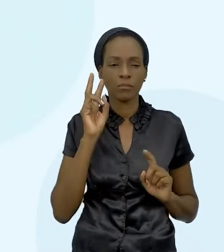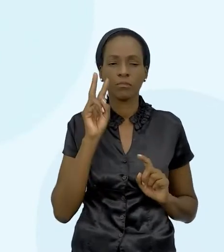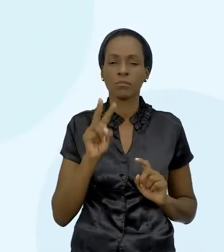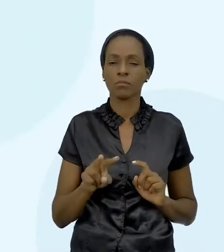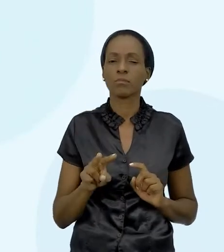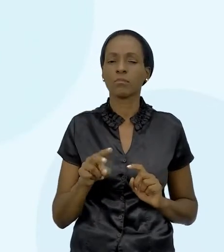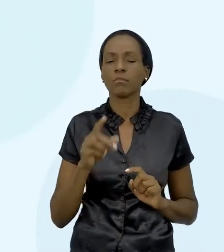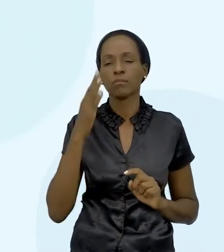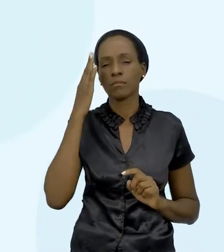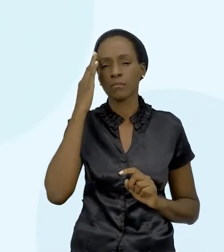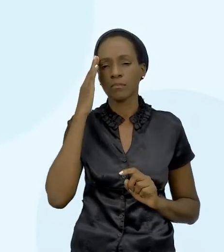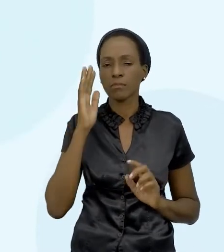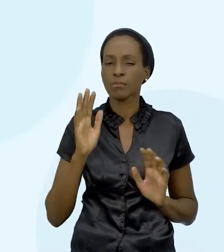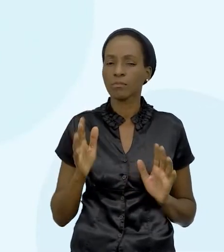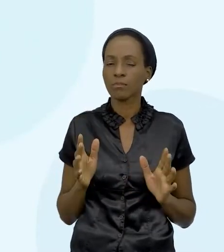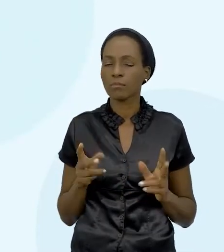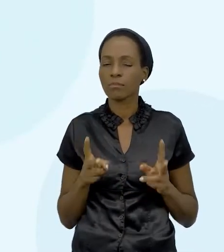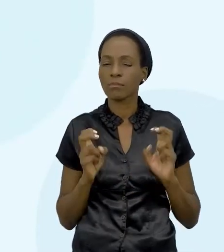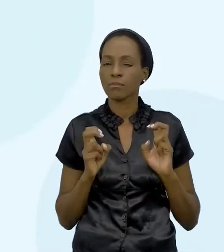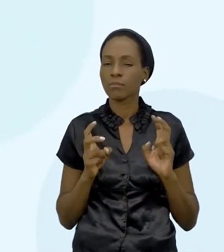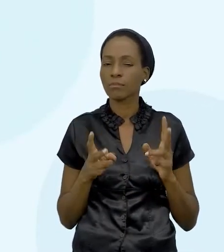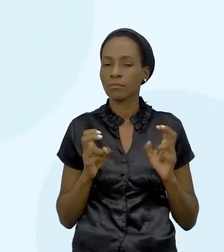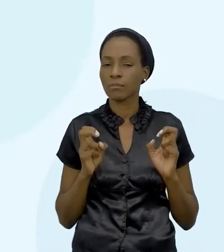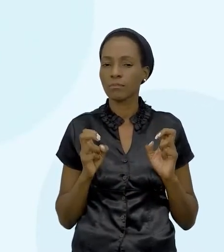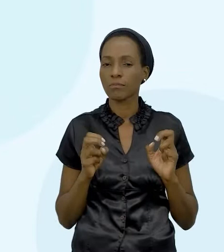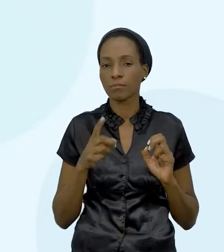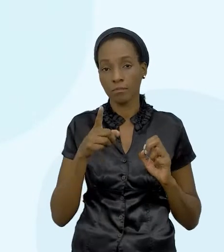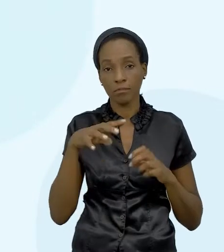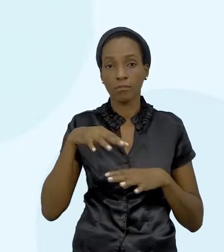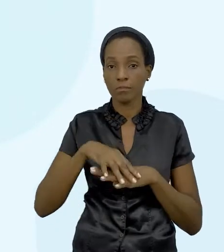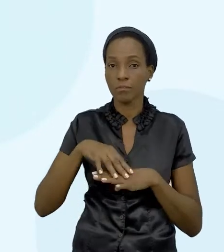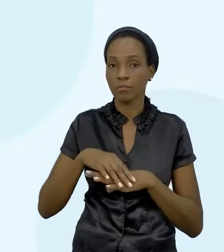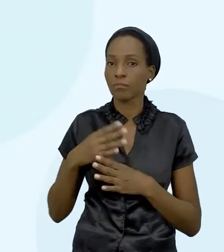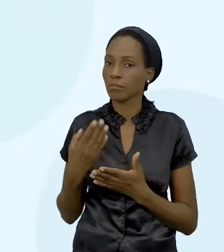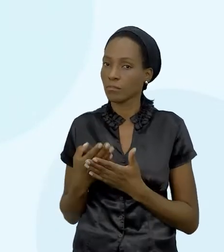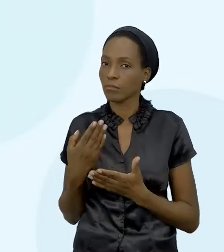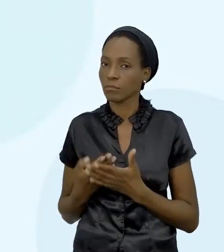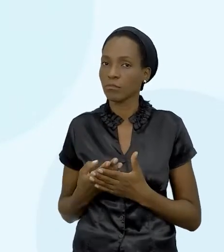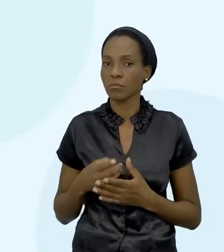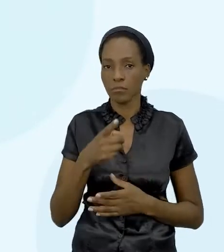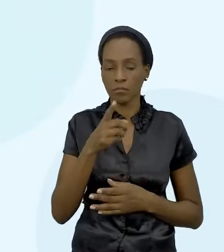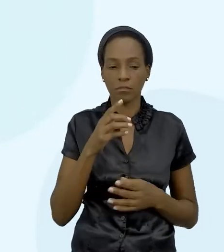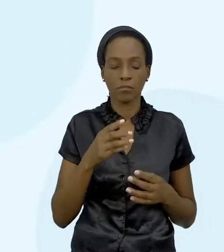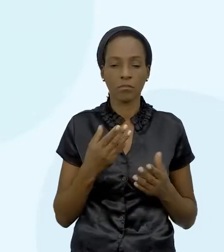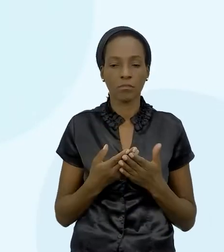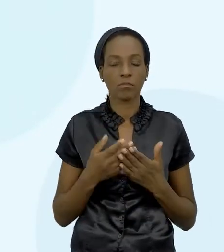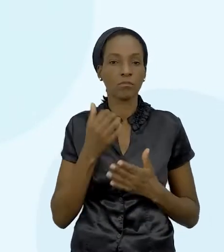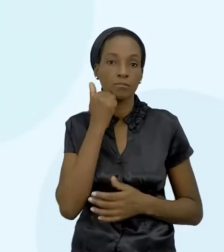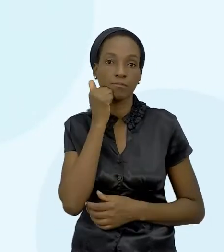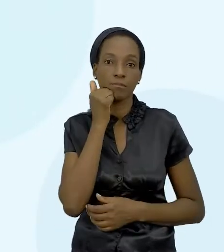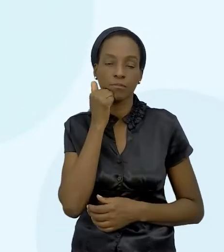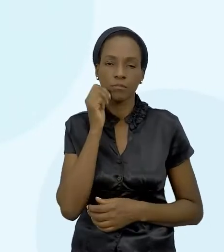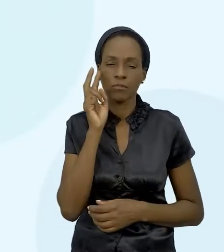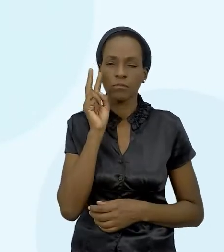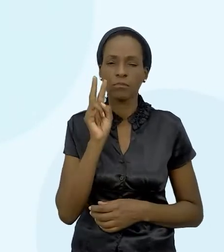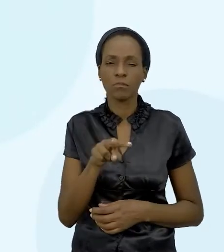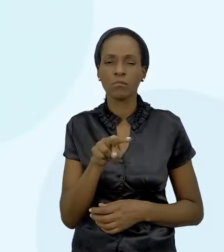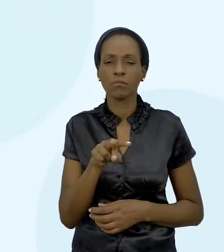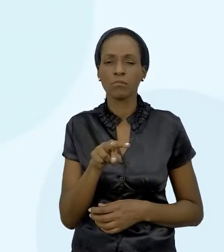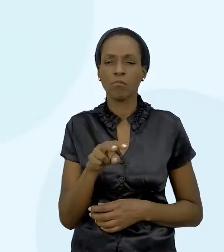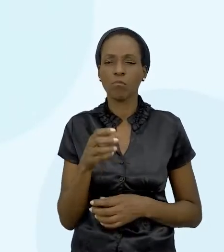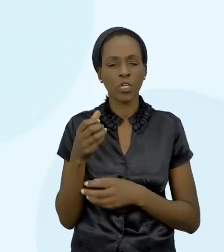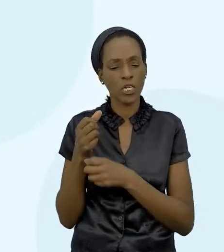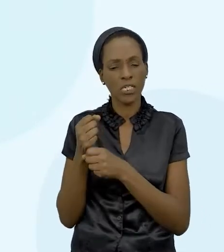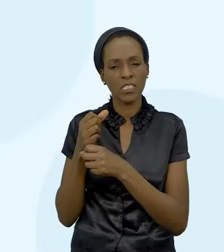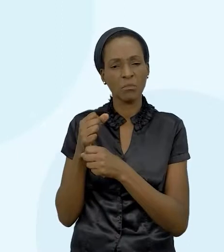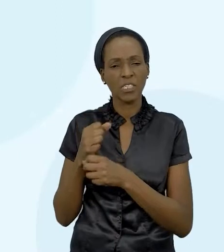tem que ter uma intuição, você é estudante aqui da matemática, você é estudante aí das ciências. Então, quando você olha uma expressão,